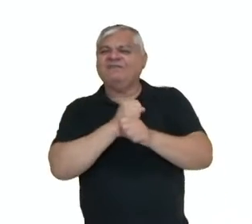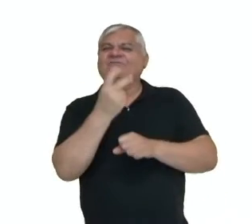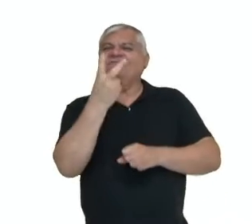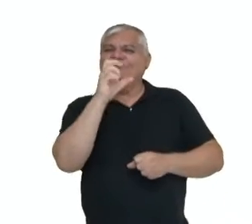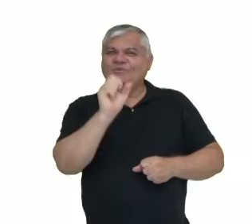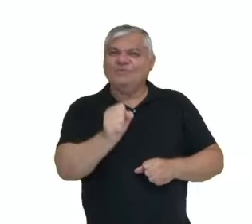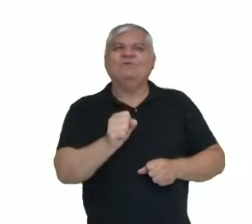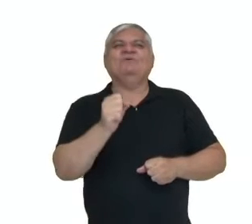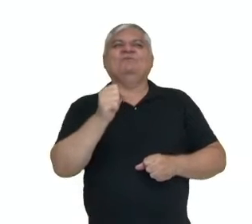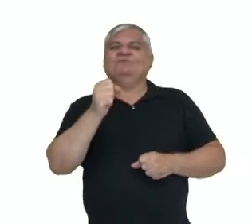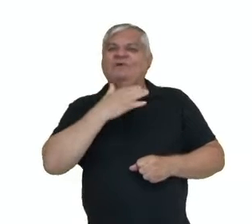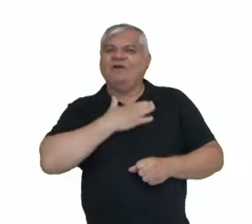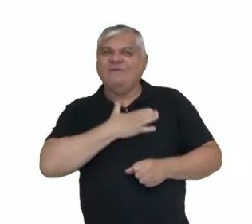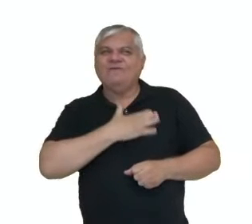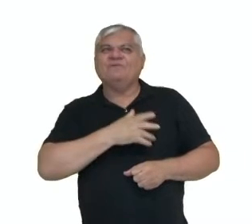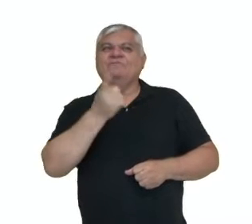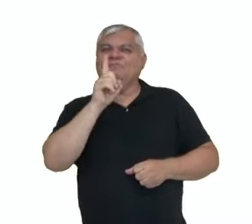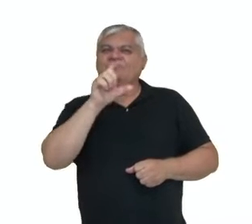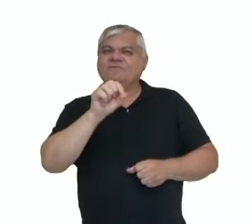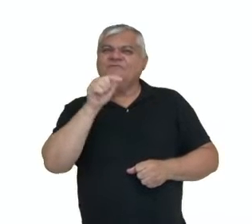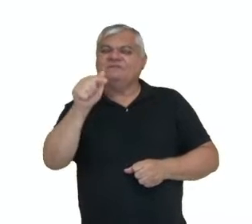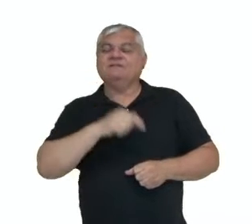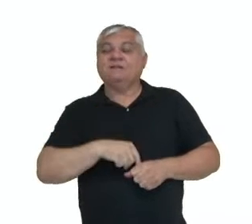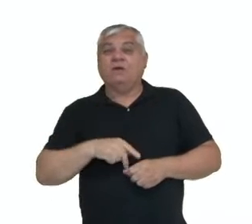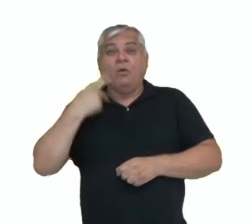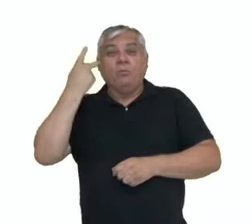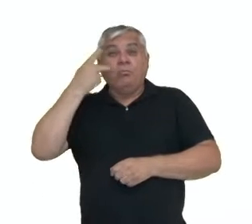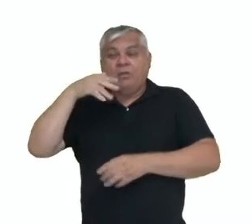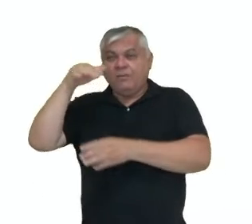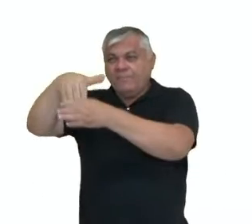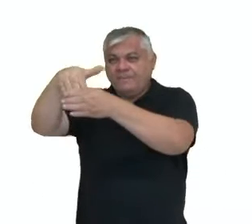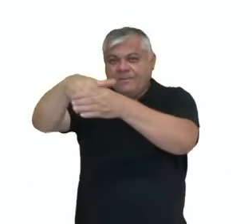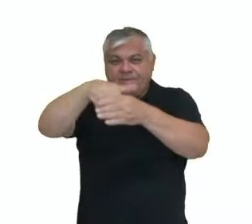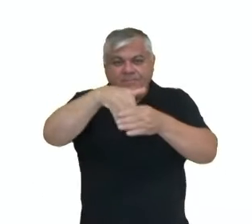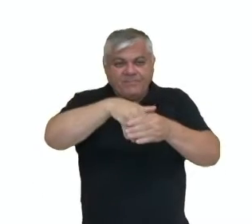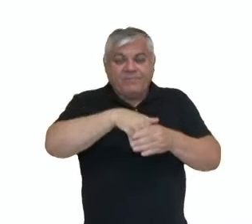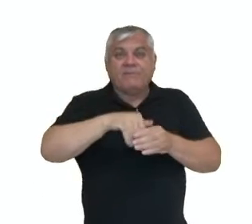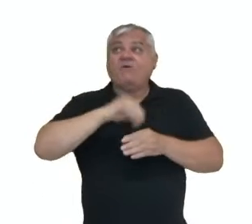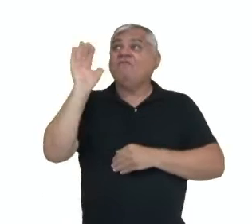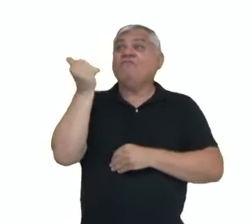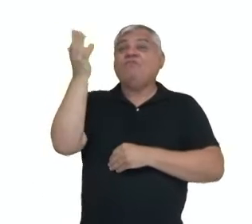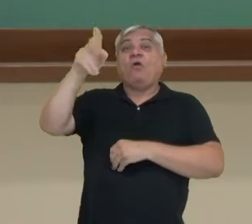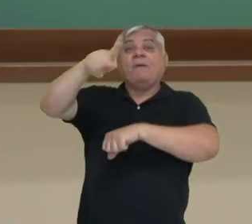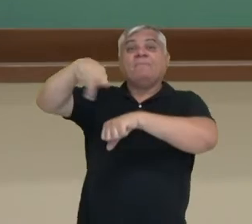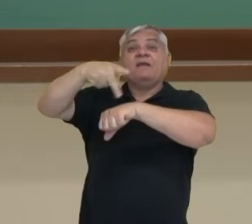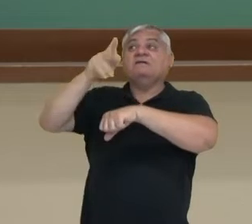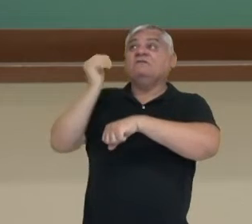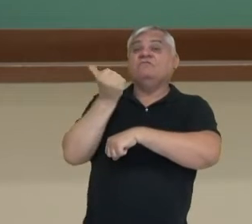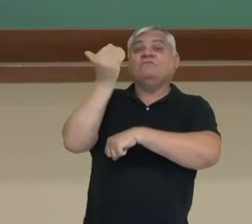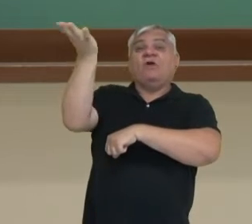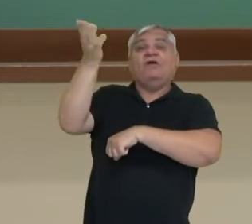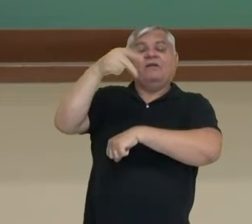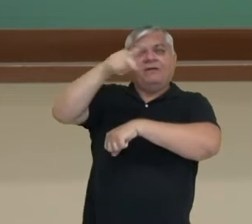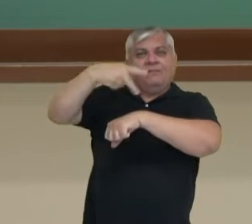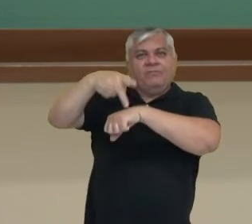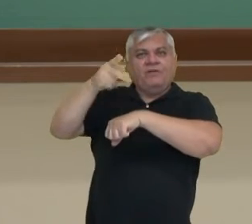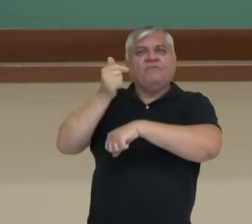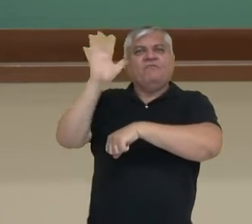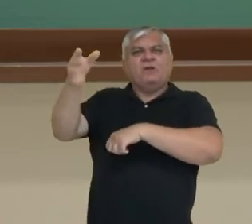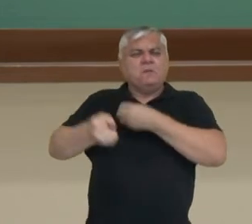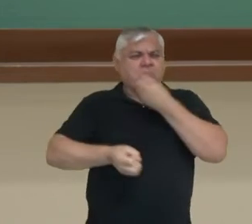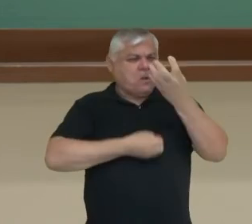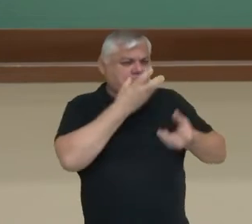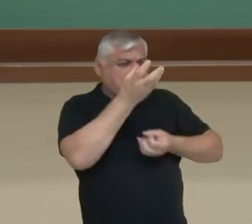Muitos presos políticos foram libertados e exilados puderam voltar ao Brasil. Exilados quer dizer aquelas pessoas que, por motivo de sua